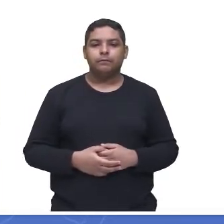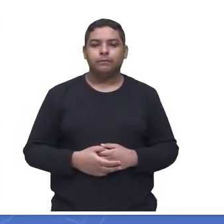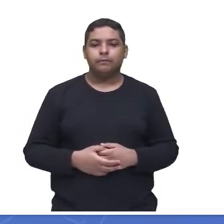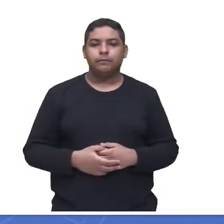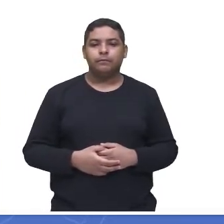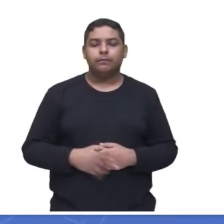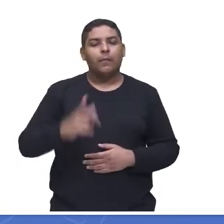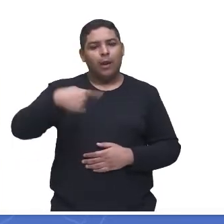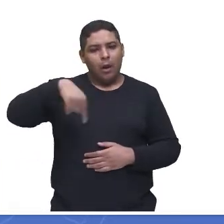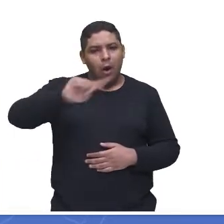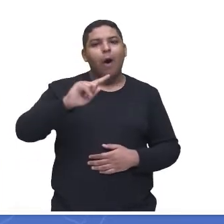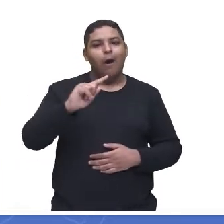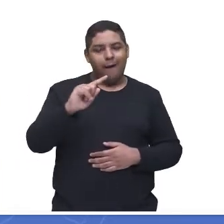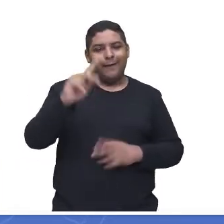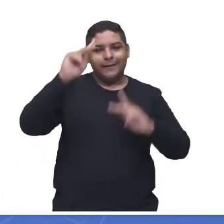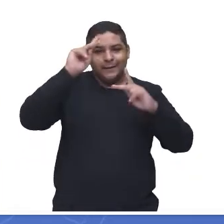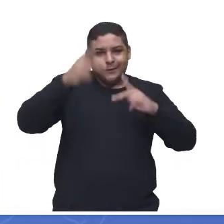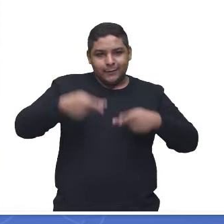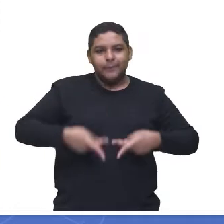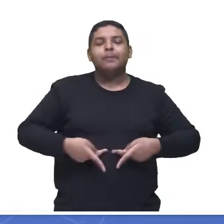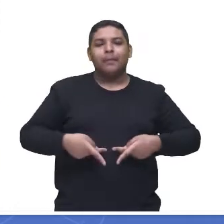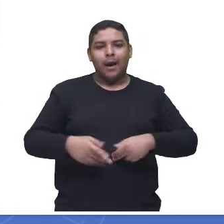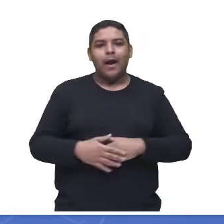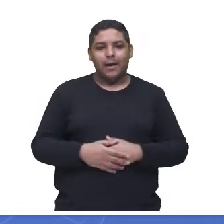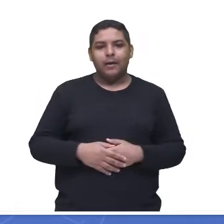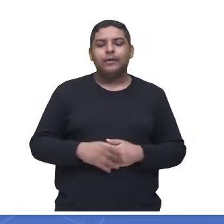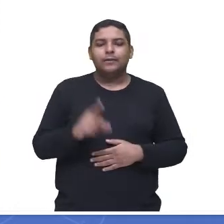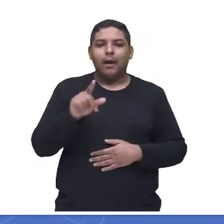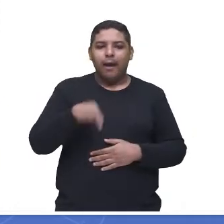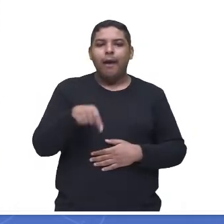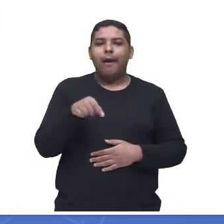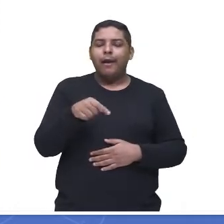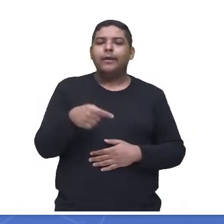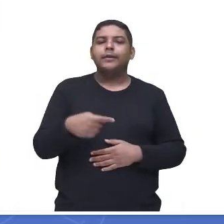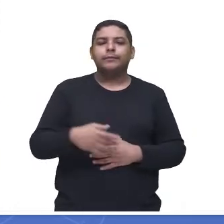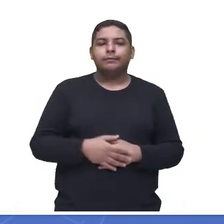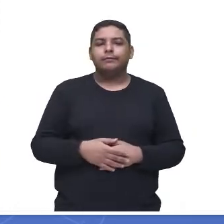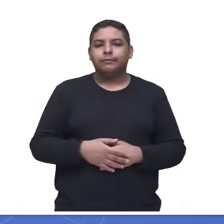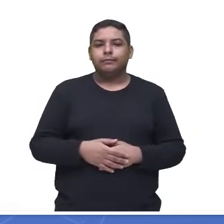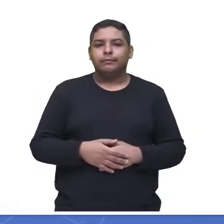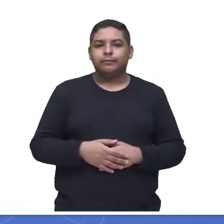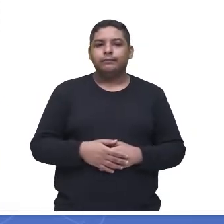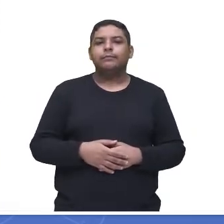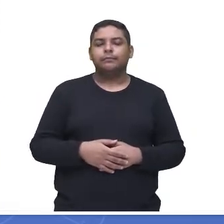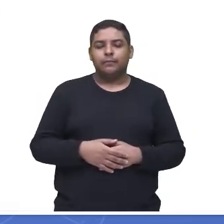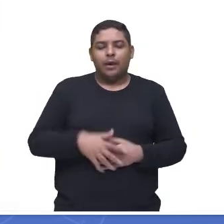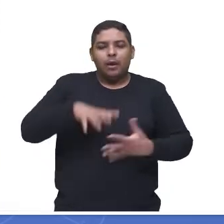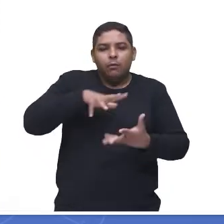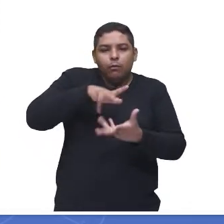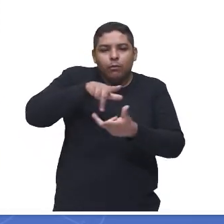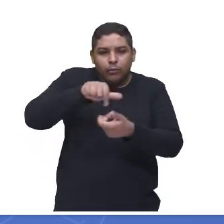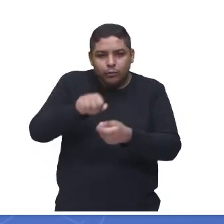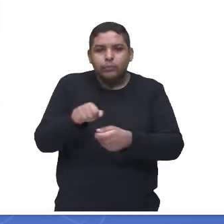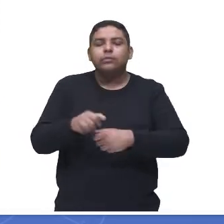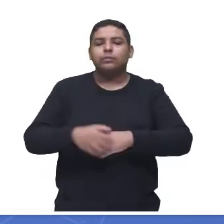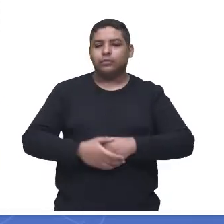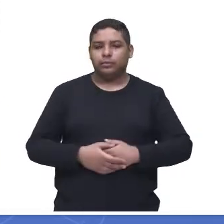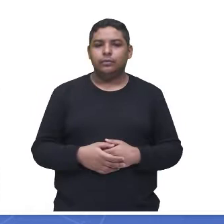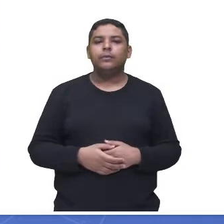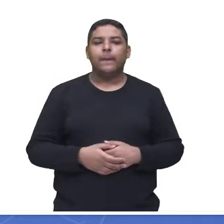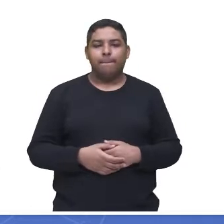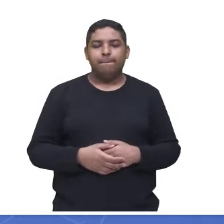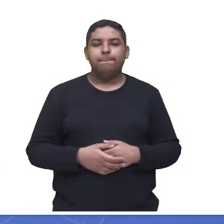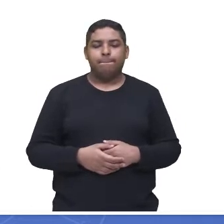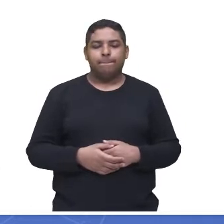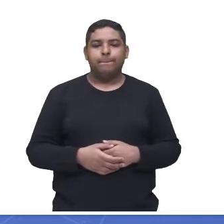humanos, né, diante desse grande, né, mistério, desse grande mundo, né, que nos rodeia, no qual nós